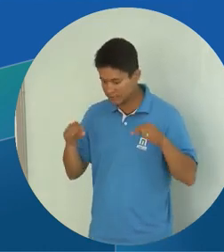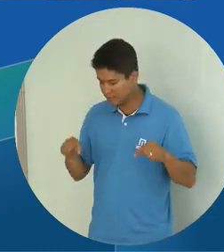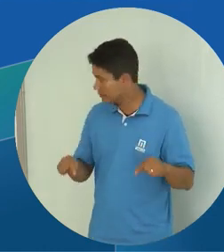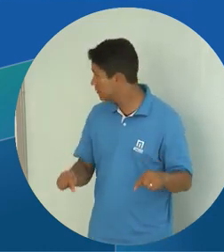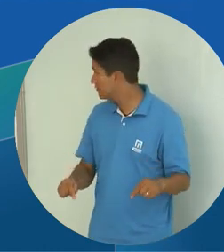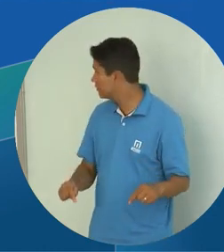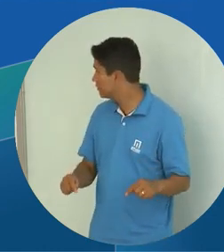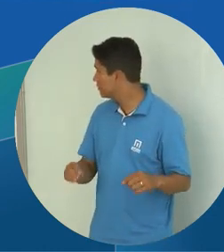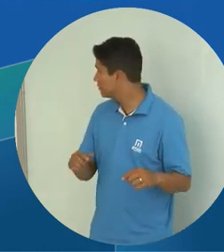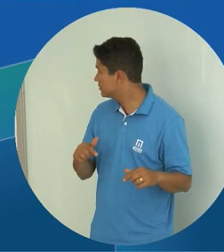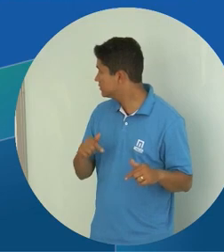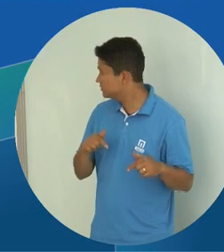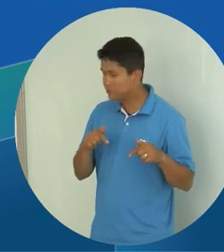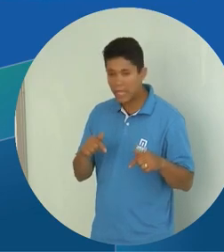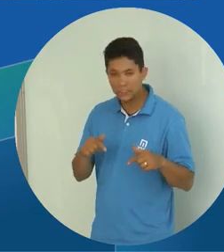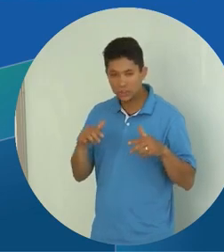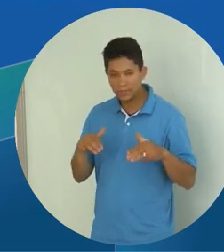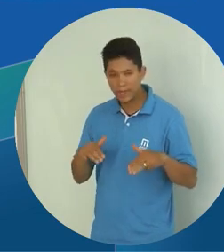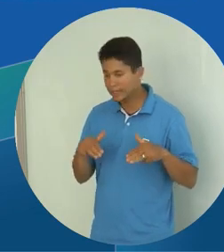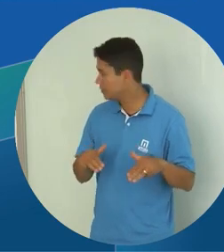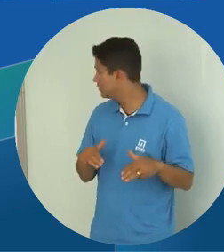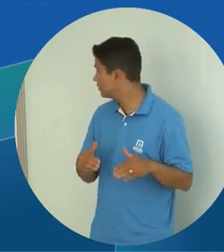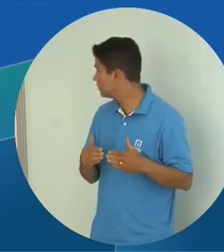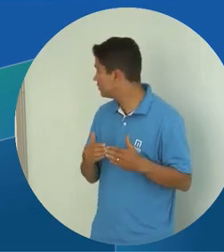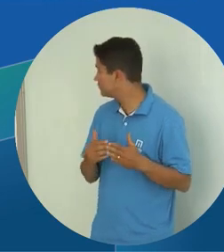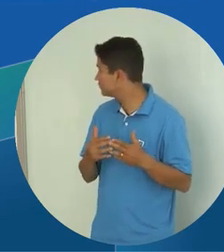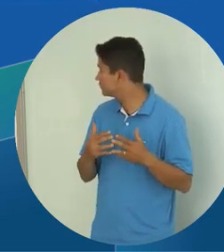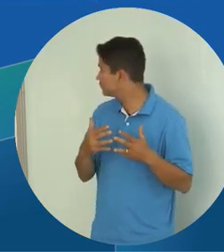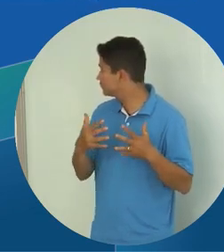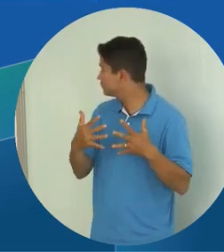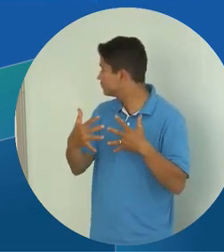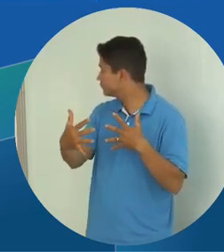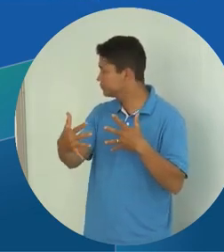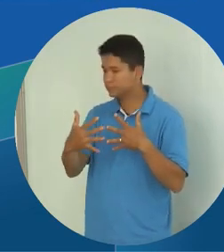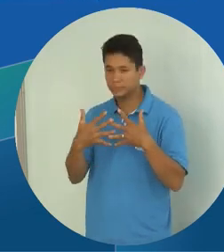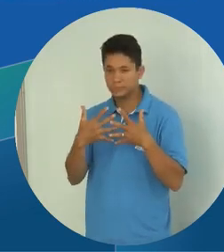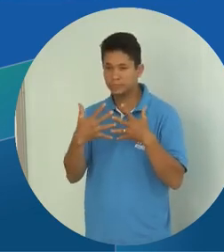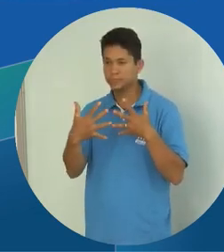7 metros, tem produto saindo no gabião aqui, na parte